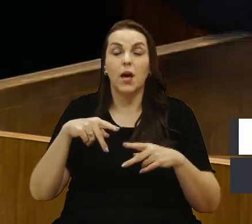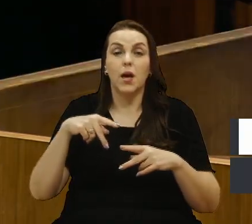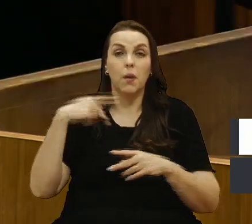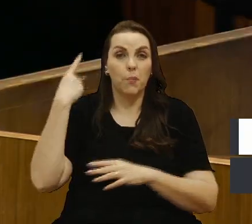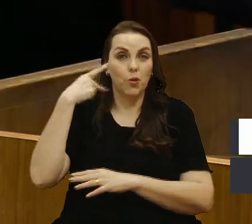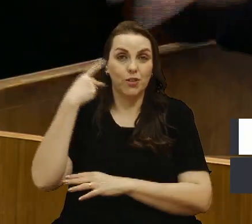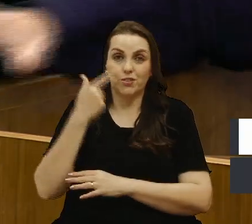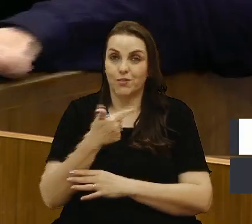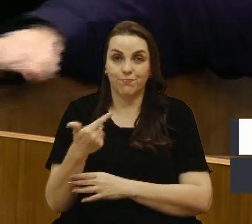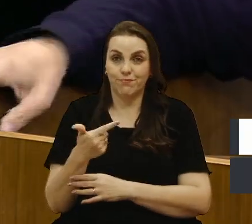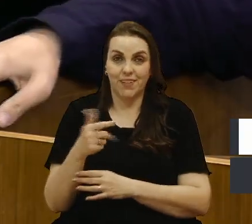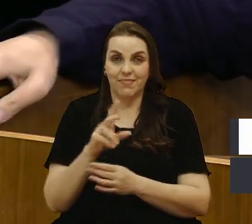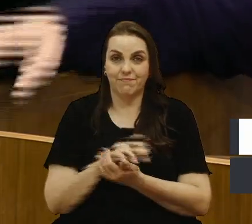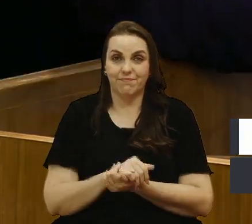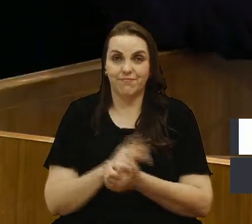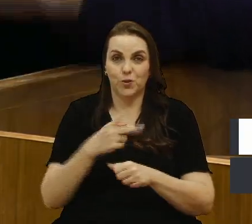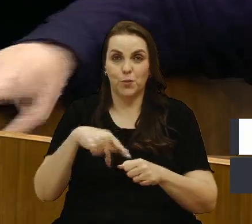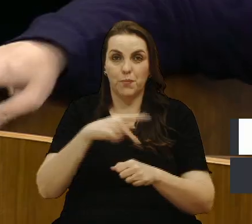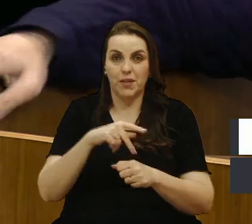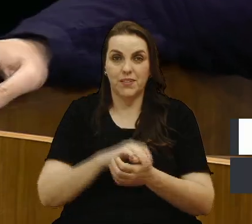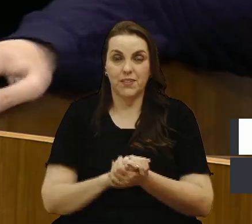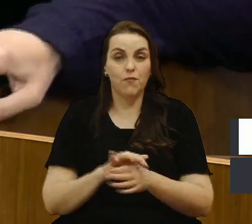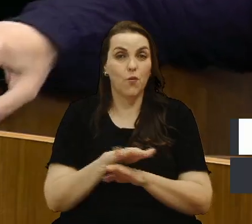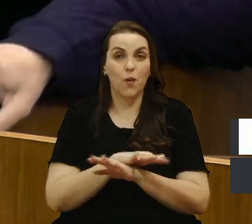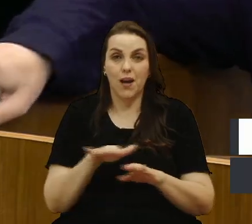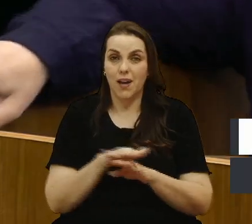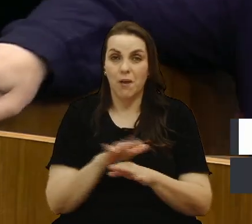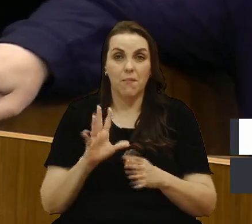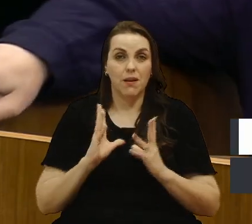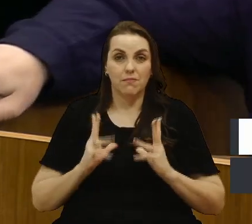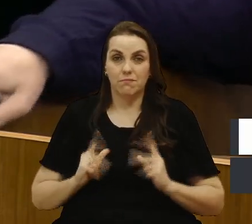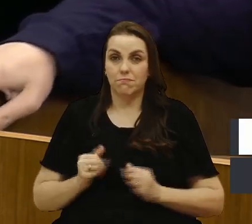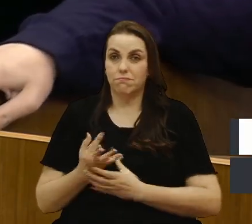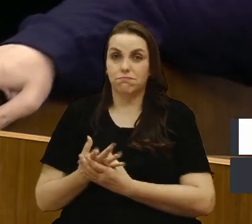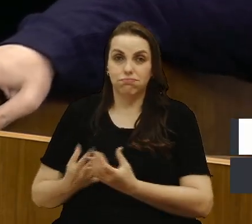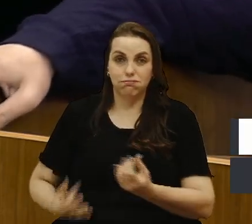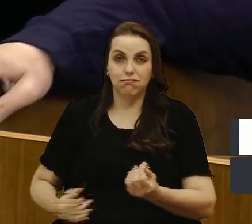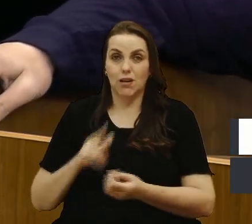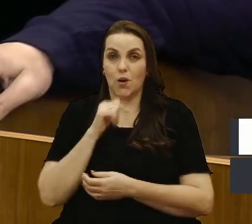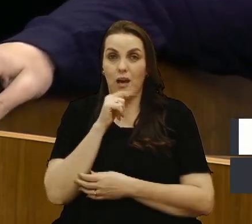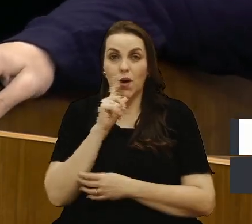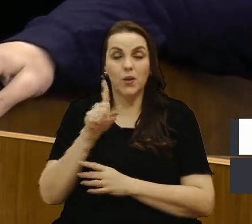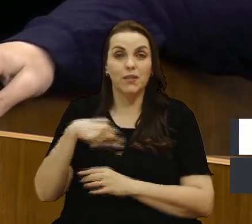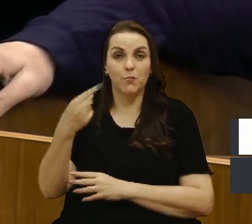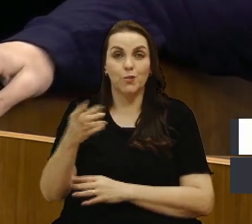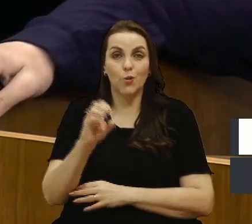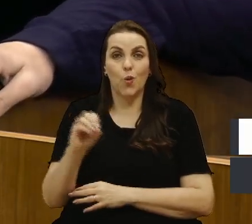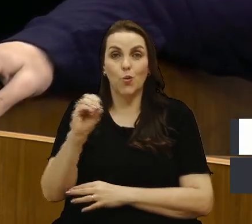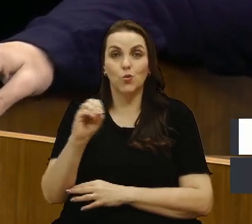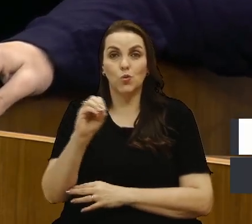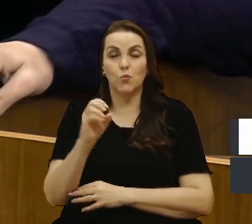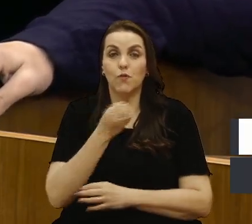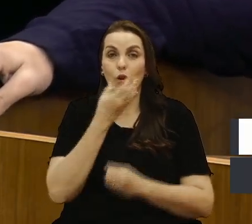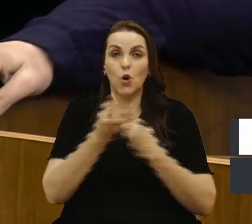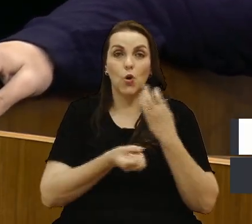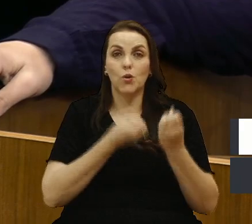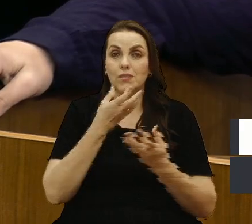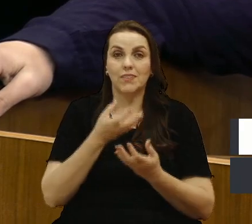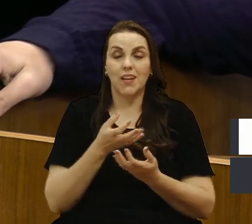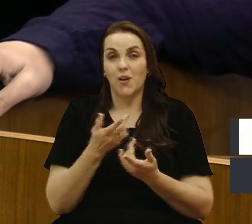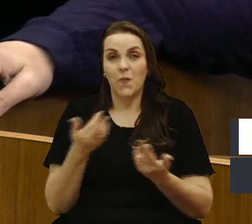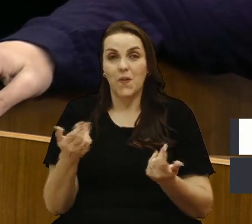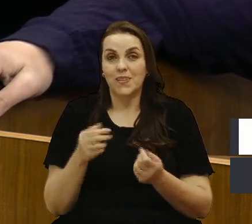Vão lá e vão acabar com o nosso saneamento, com a nossa água, e depois, logo ali na eleição em outubro, vão contar que as pessoas não vão